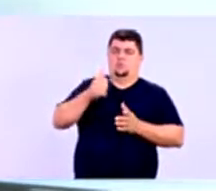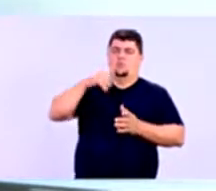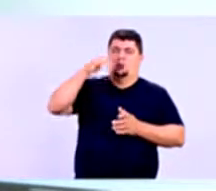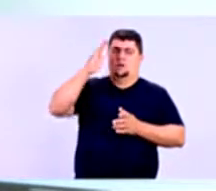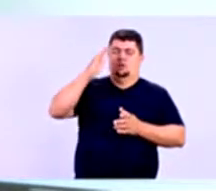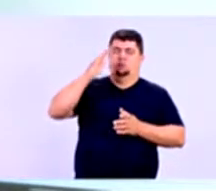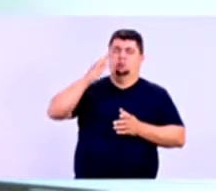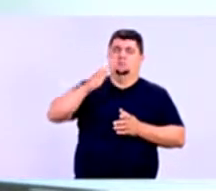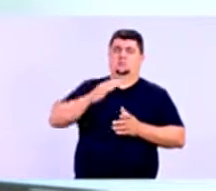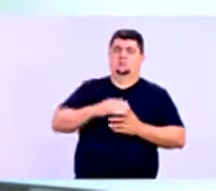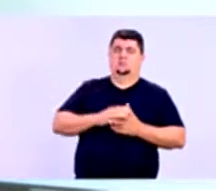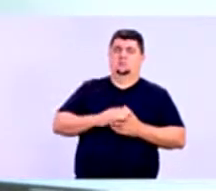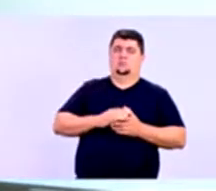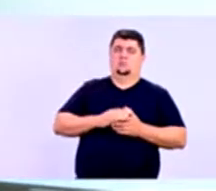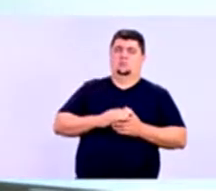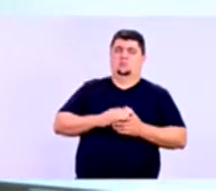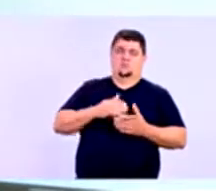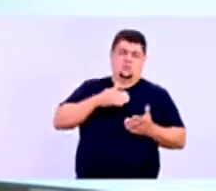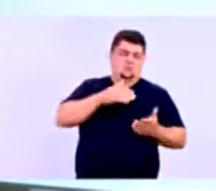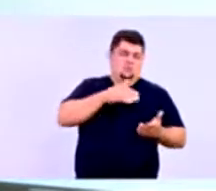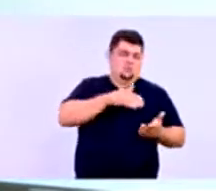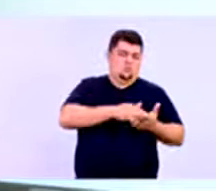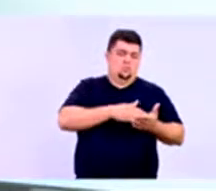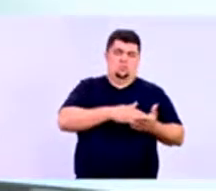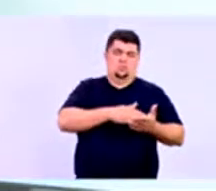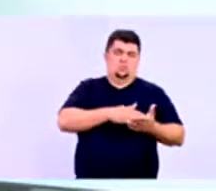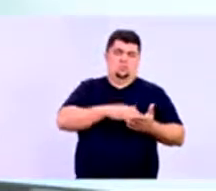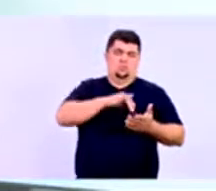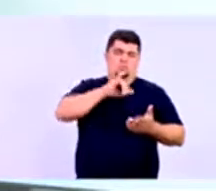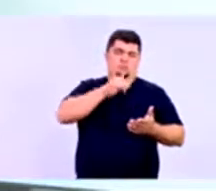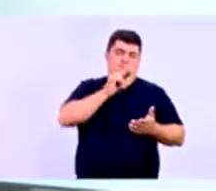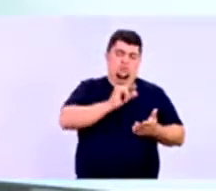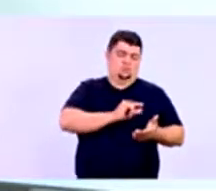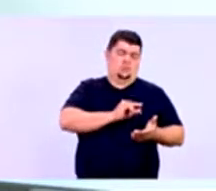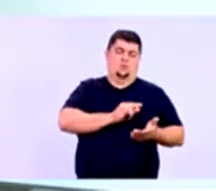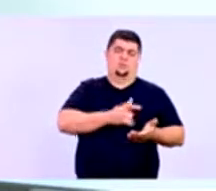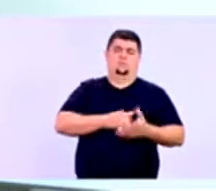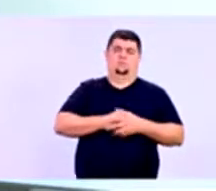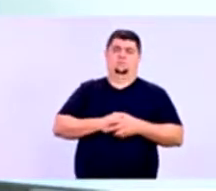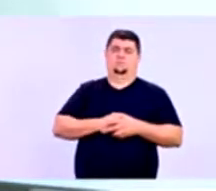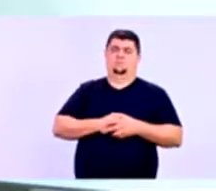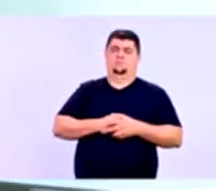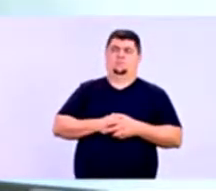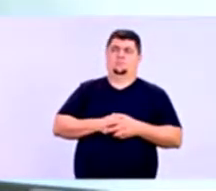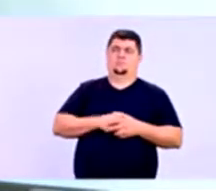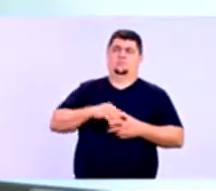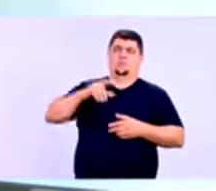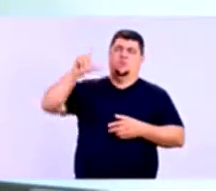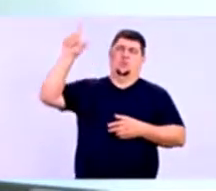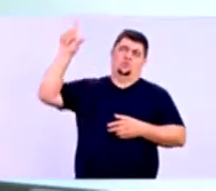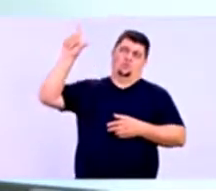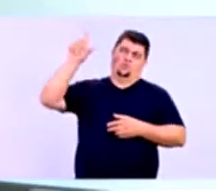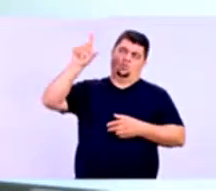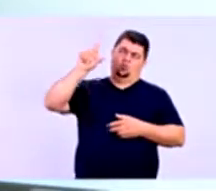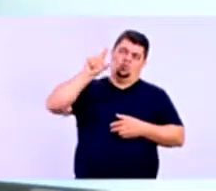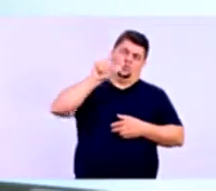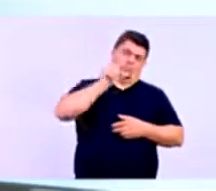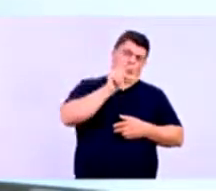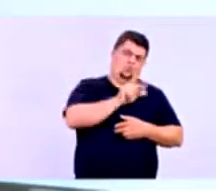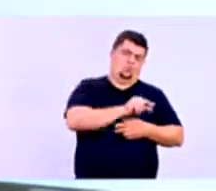estou pagando mais juros. O último mês eu estou devendo menos, estou pagando menos juros. Então, o valor das parcelas